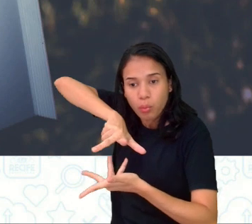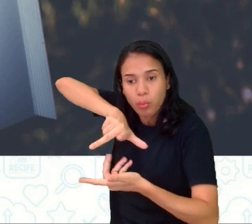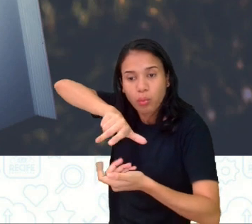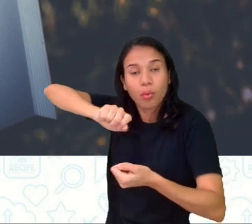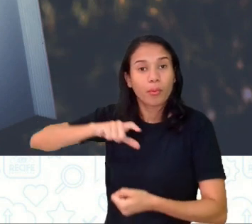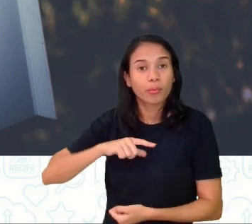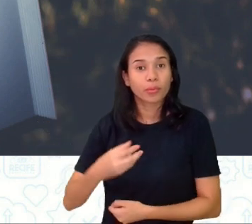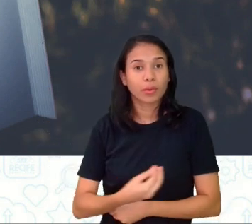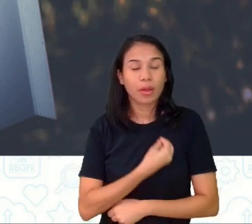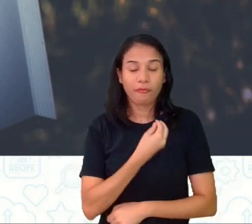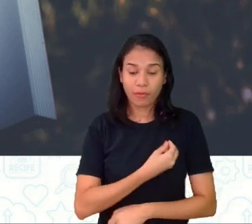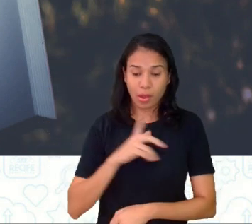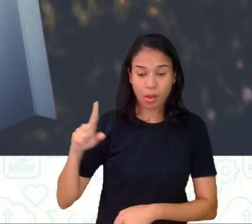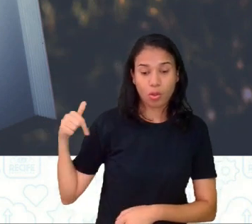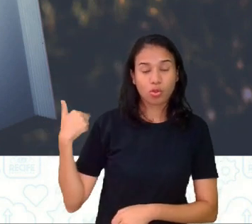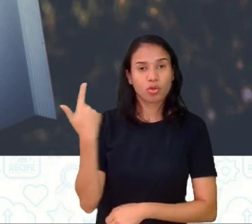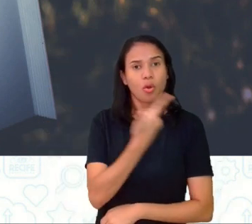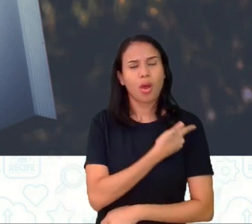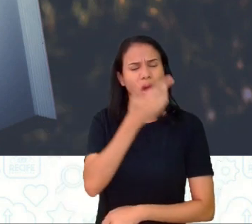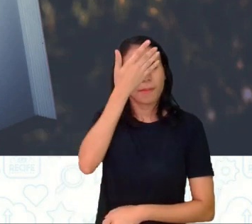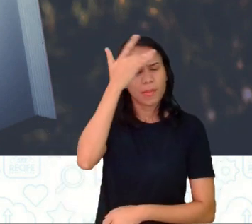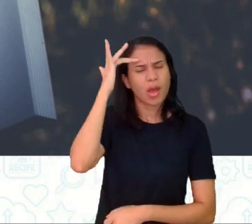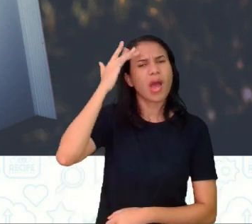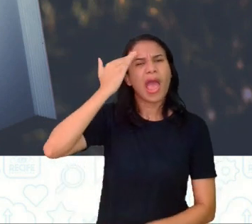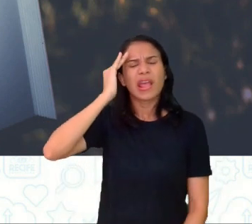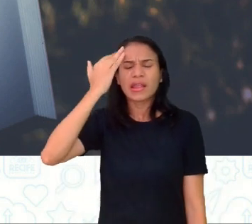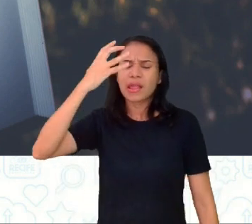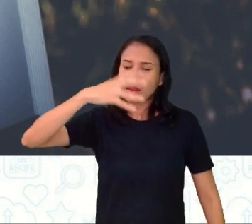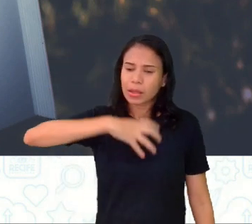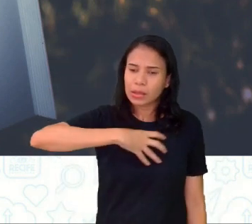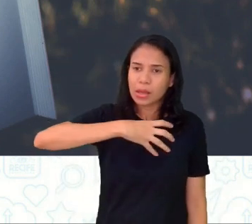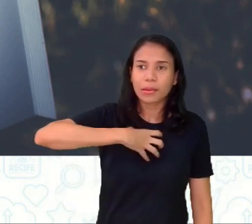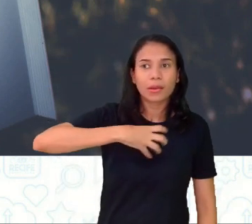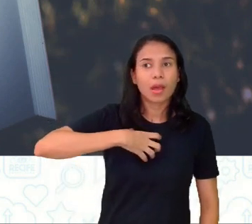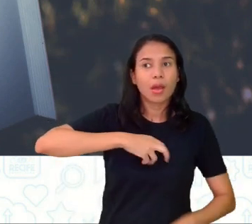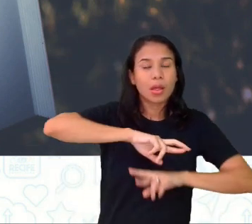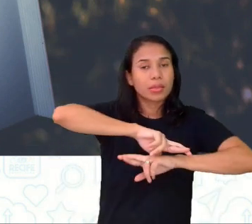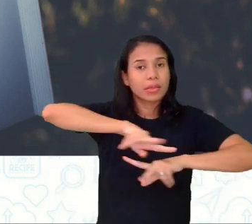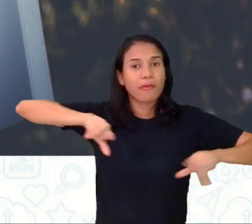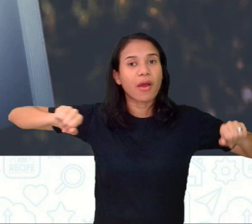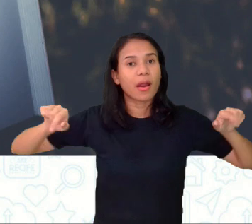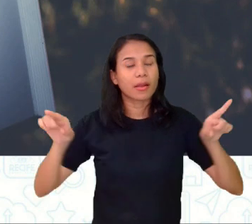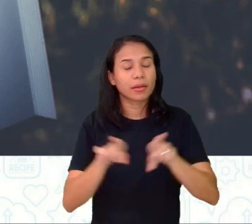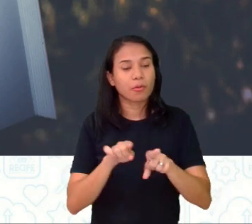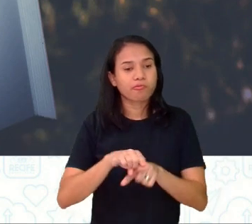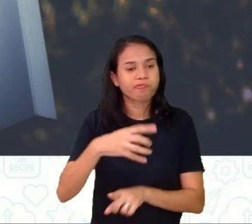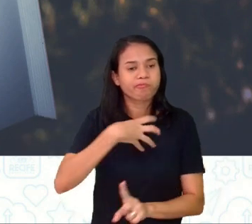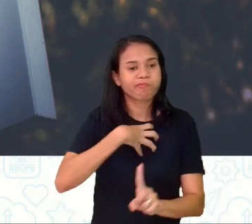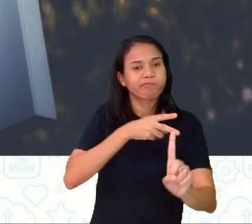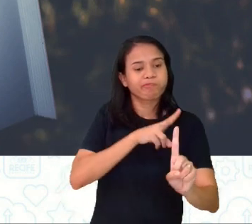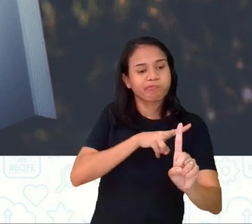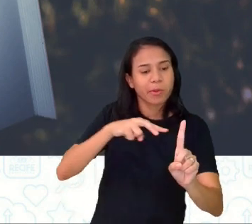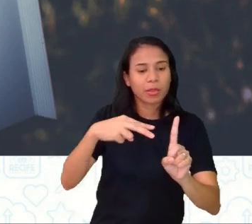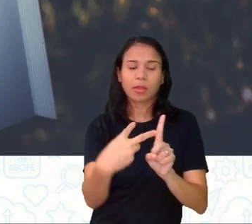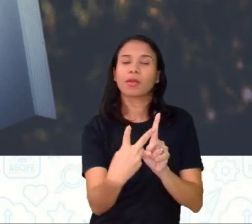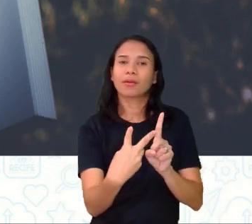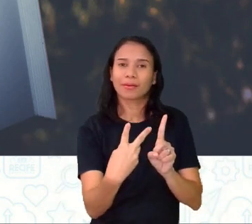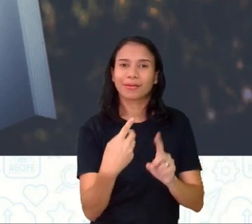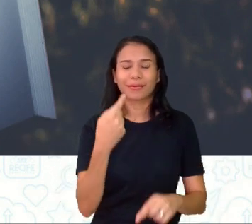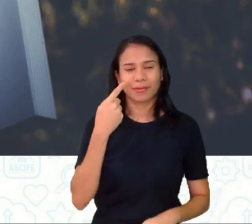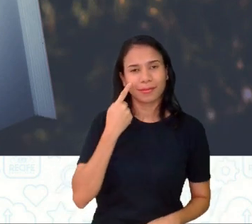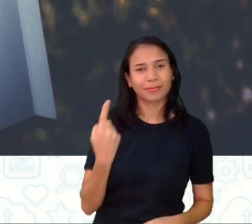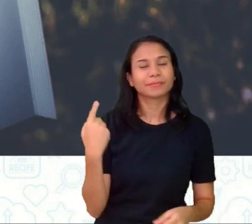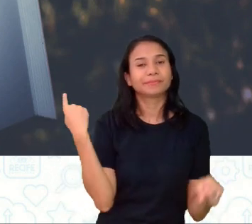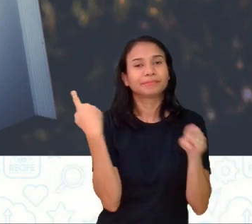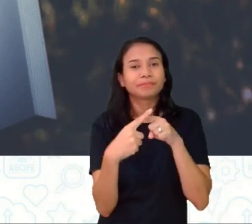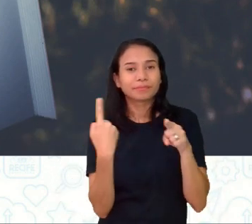qual vivemos, dá sentido a ele, oferece outros sentidos também. Olha aí o que eu estava falando, né?